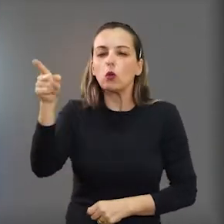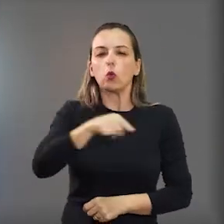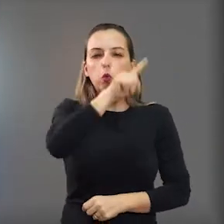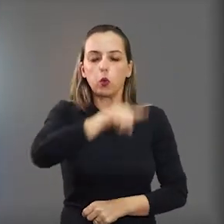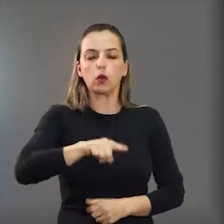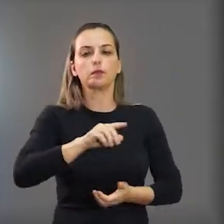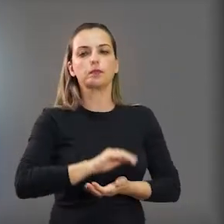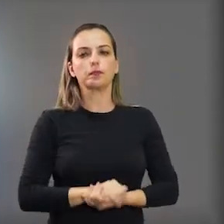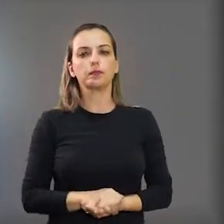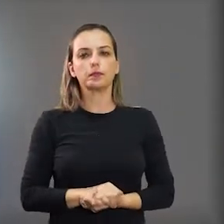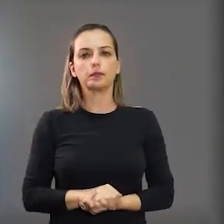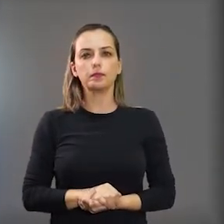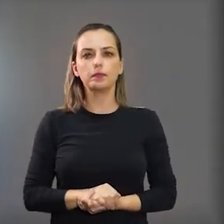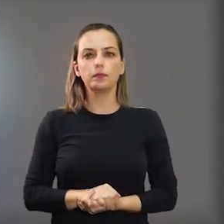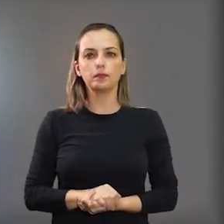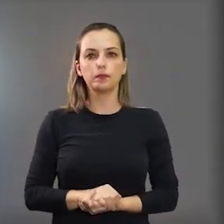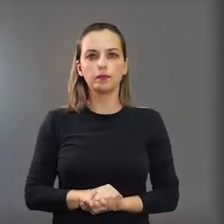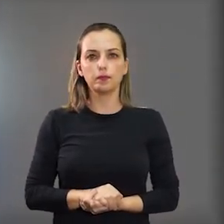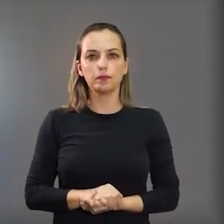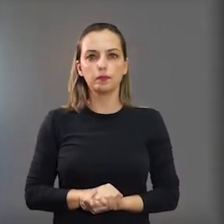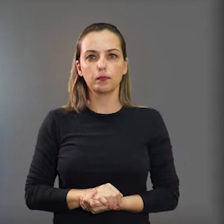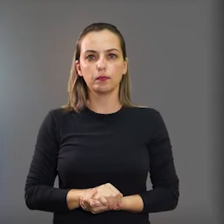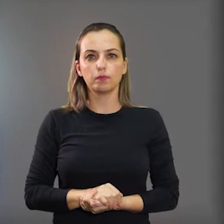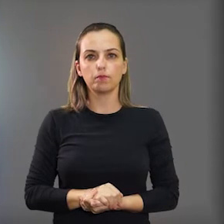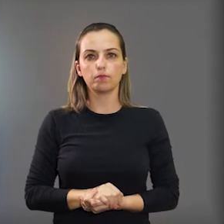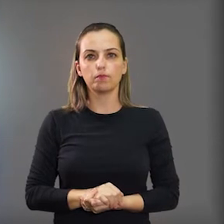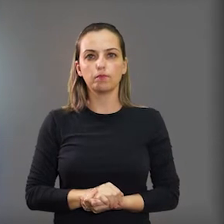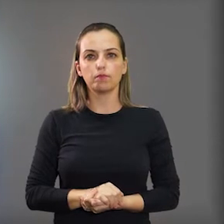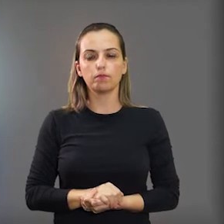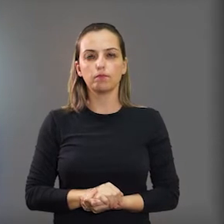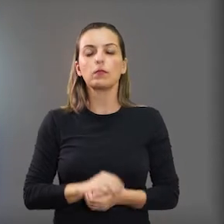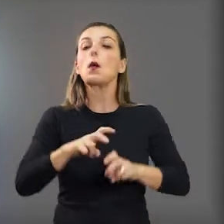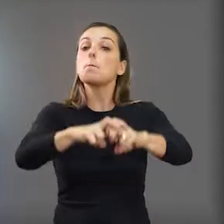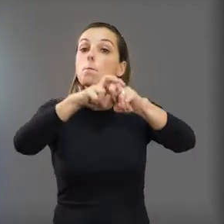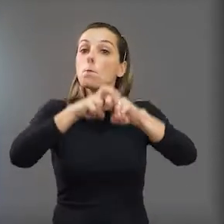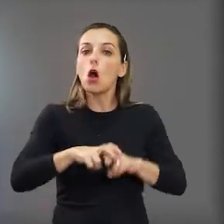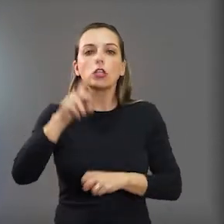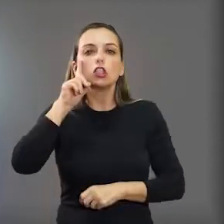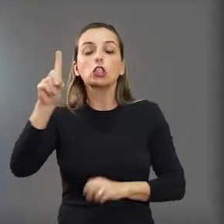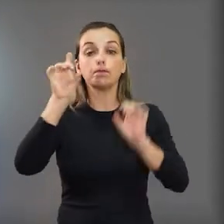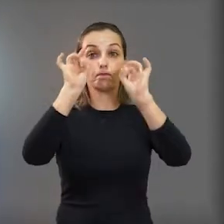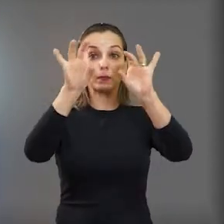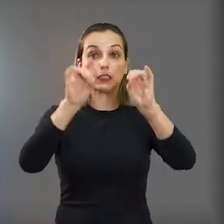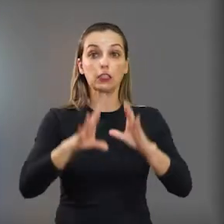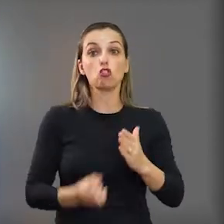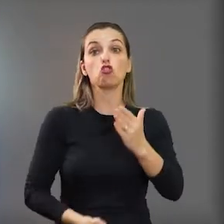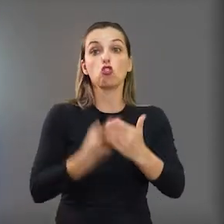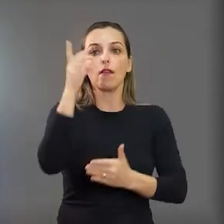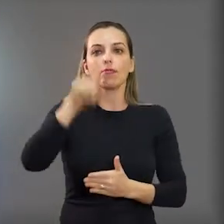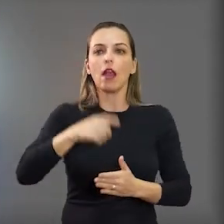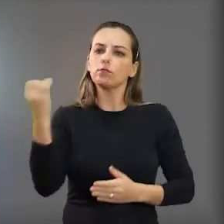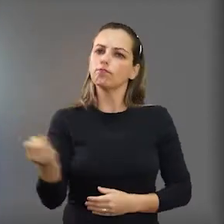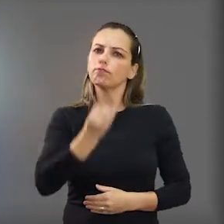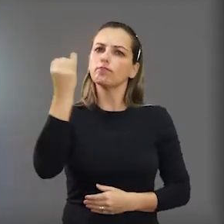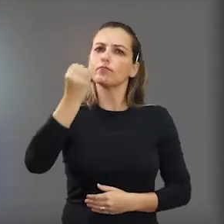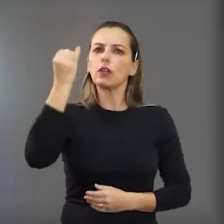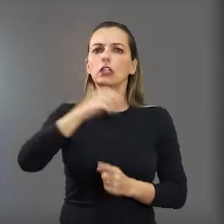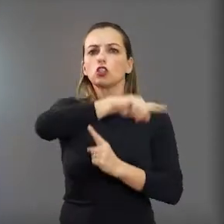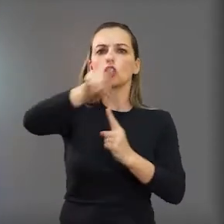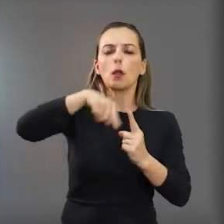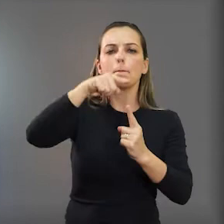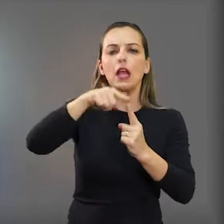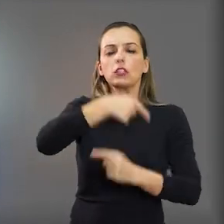a salvo de toda forma de negligência, discriminação, exploração, violência, crueldade